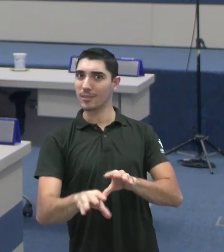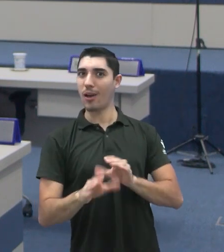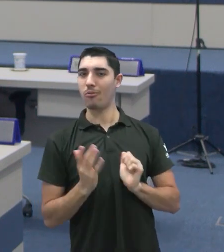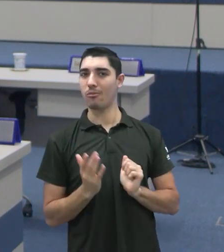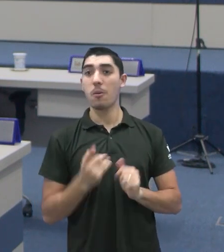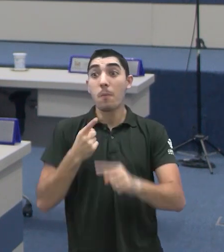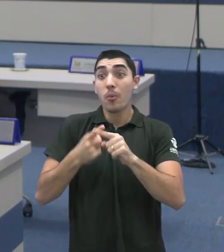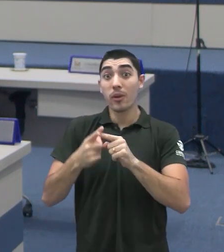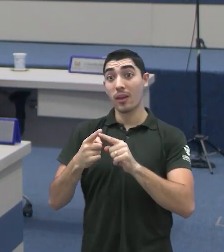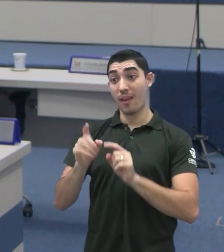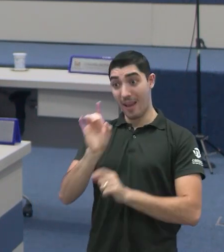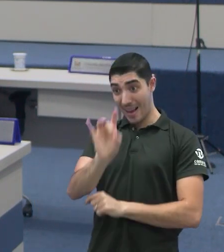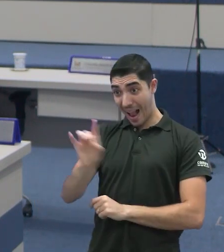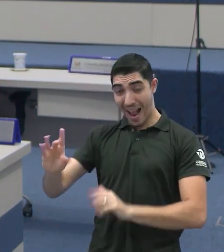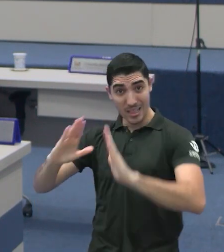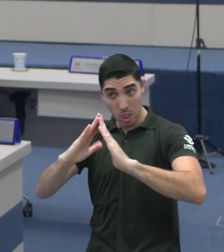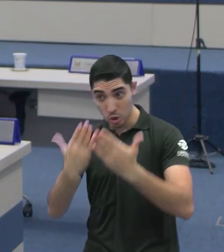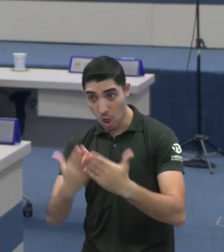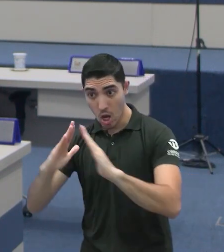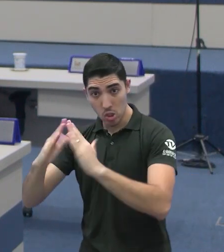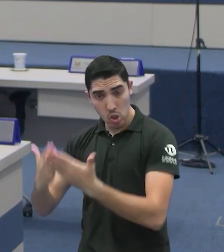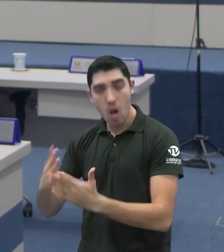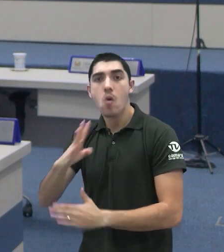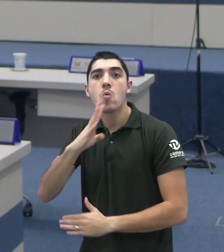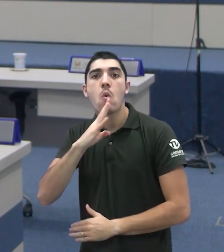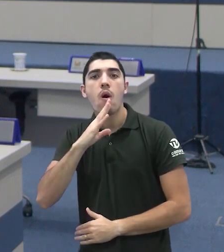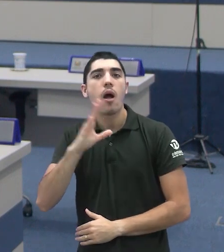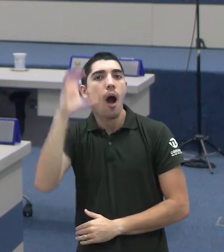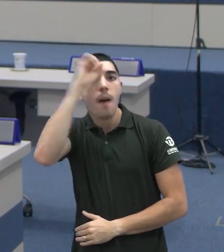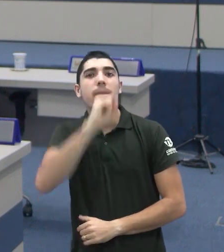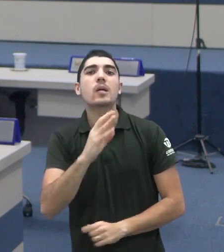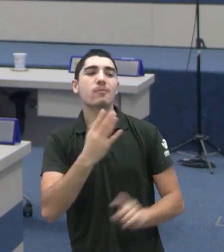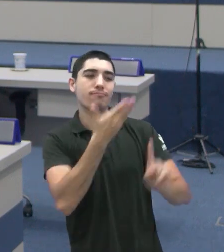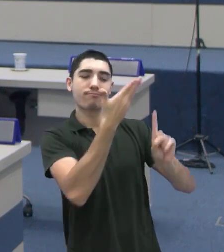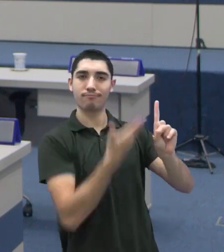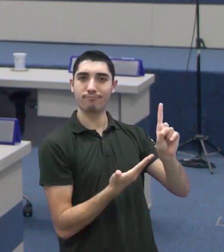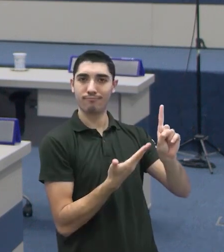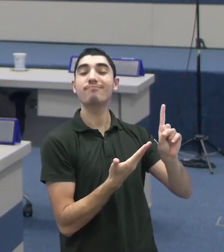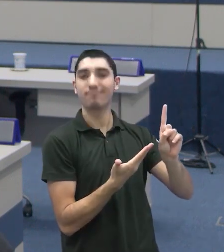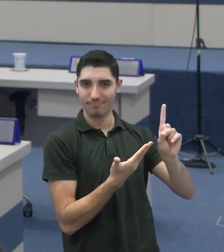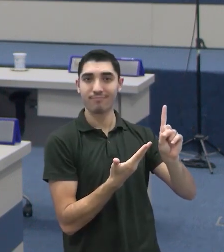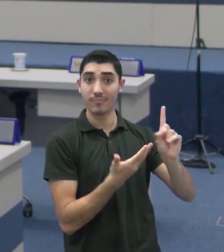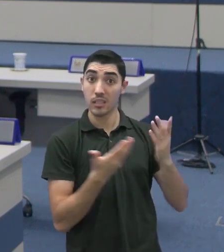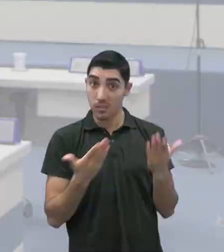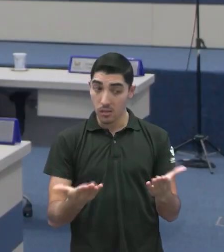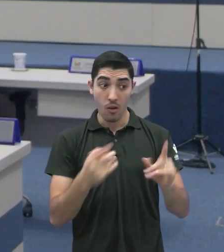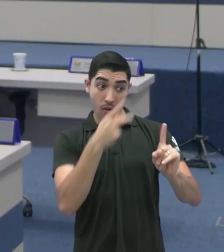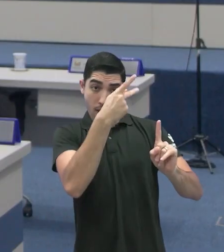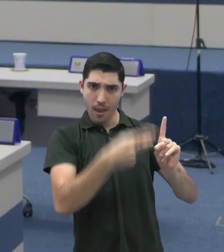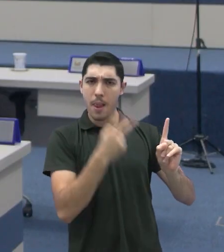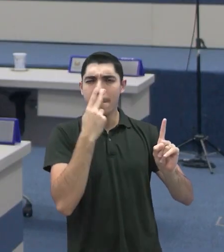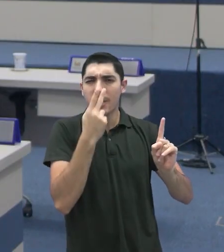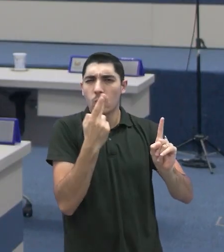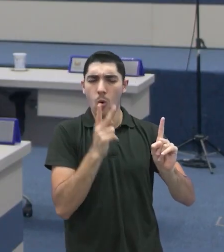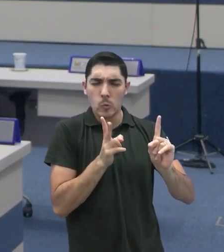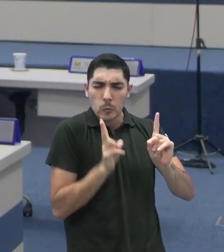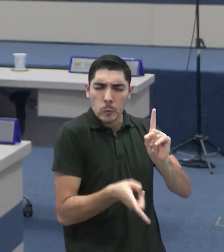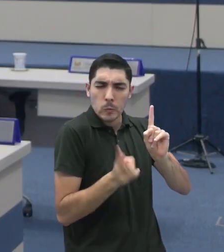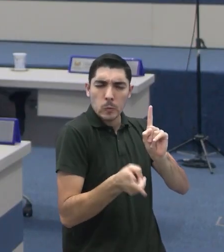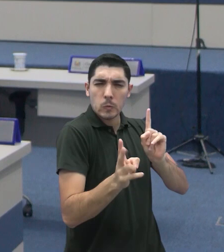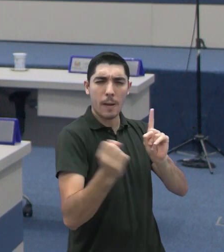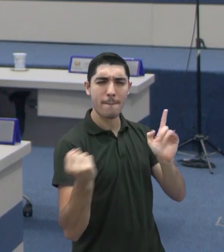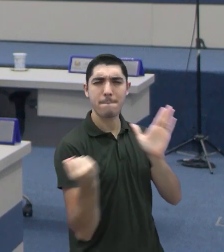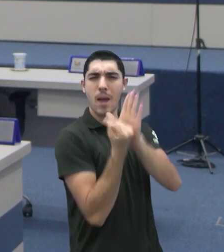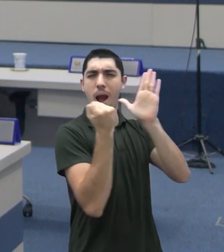através de um projeto de lei, para que cada escola possa entender melhor quem foi esse grande joseense. Cada vez mais perpetuar o